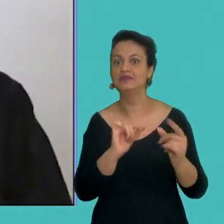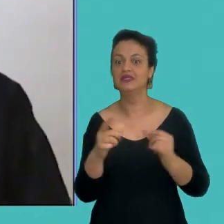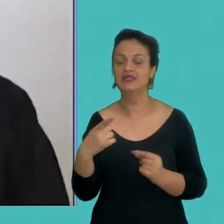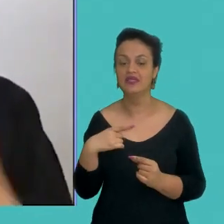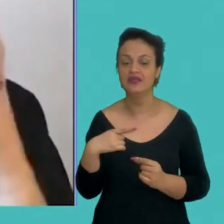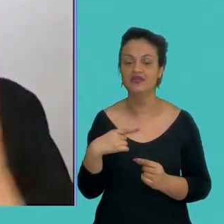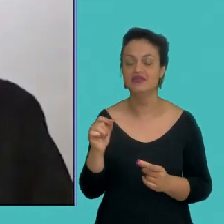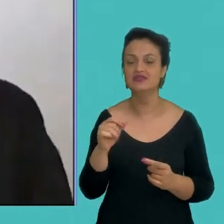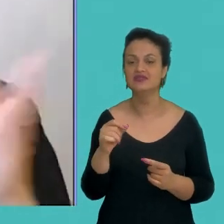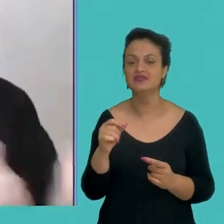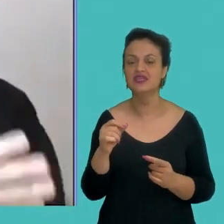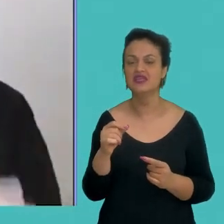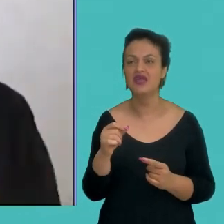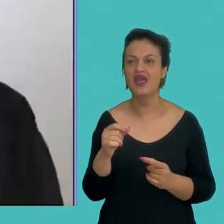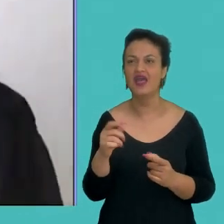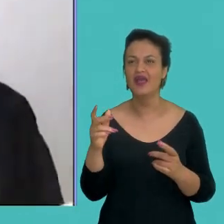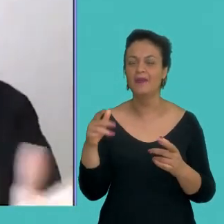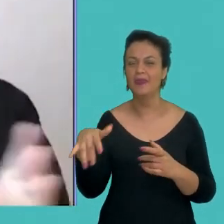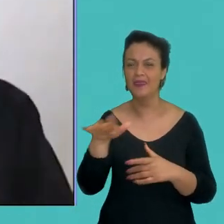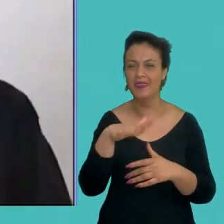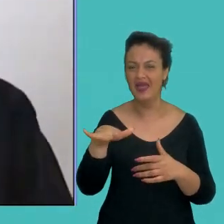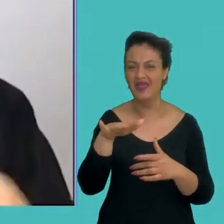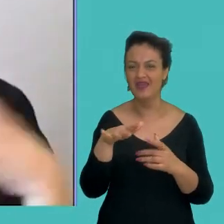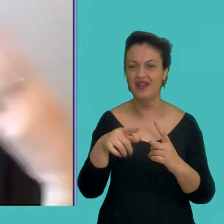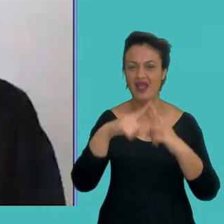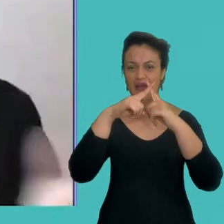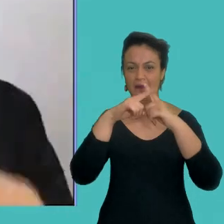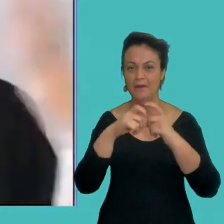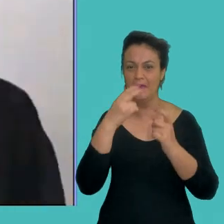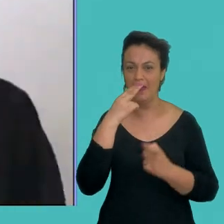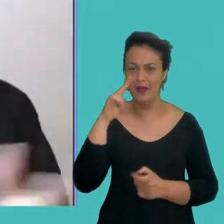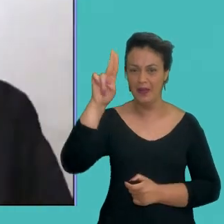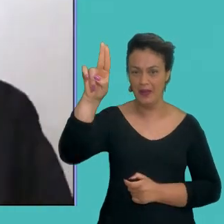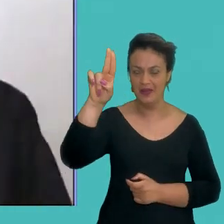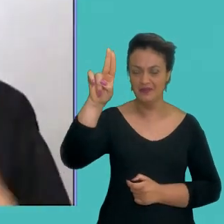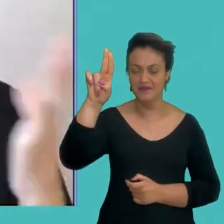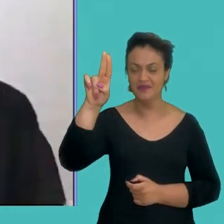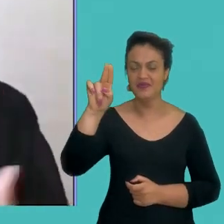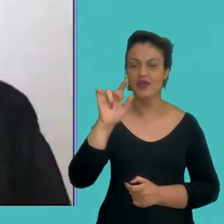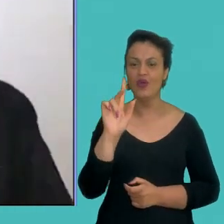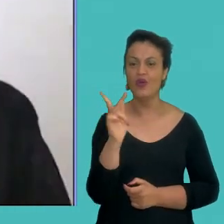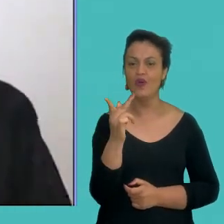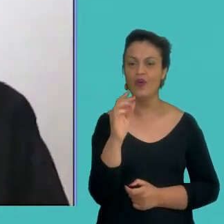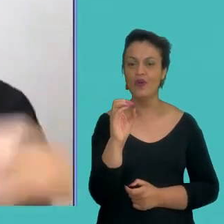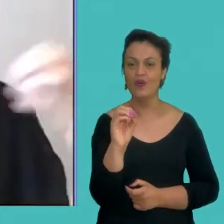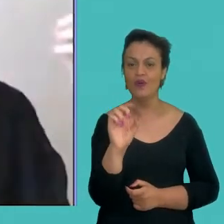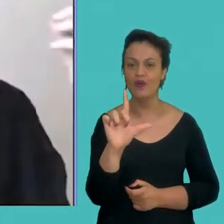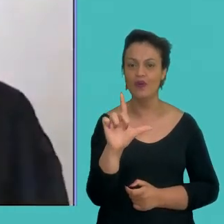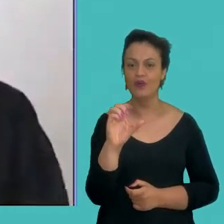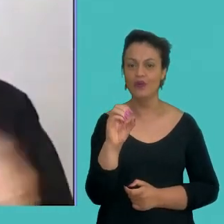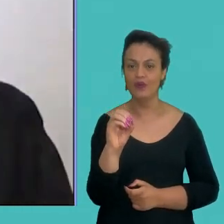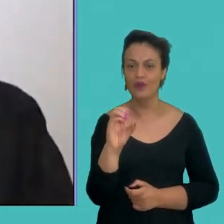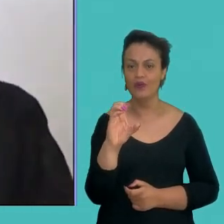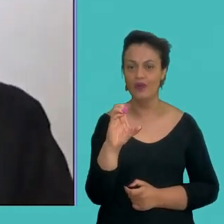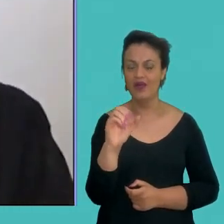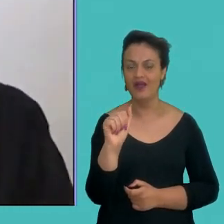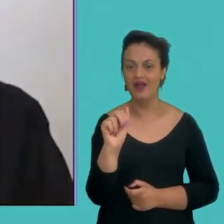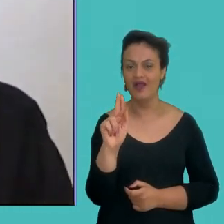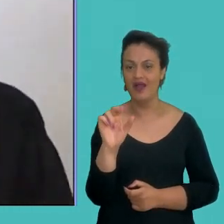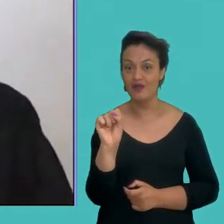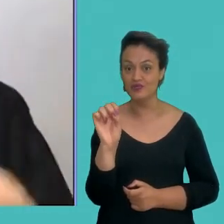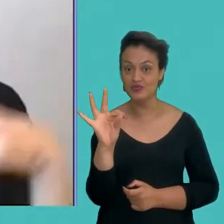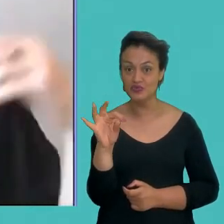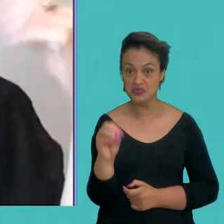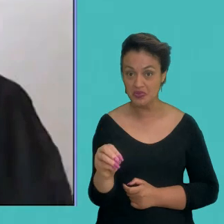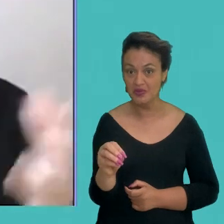que é, por exemplo, se existiu ou não o Holocausto. Nós podemos dizer, escrever livros que o Holocausto não existiu, mas nós temos vítimas, pessoas